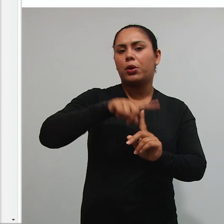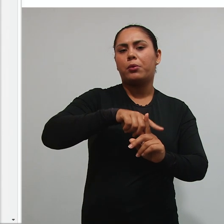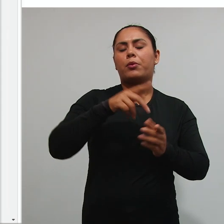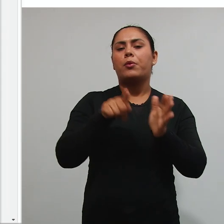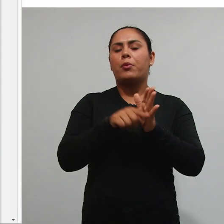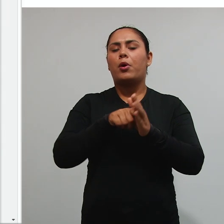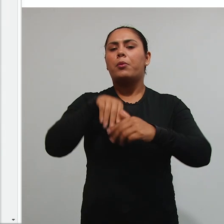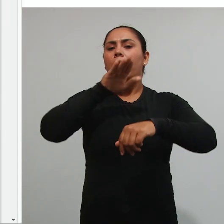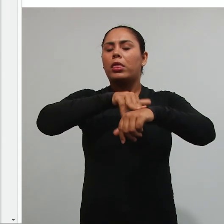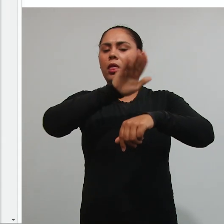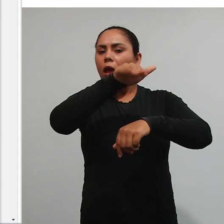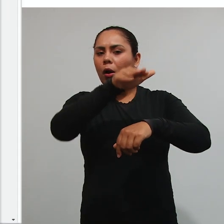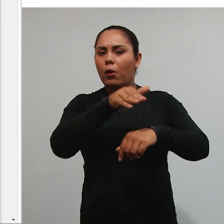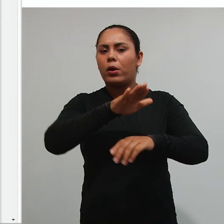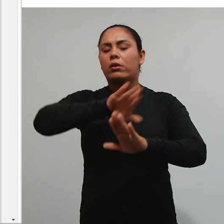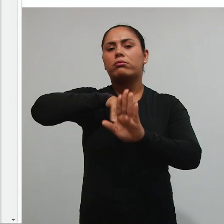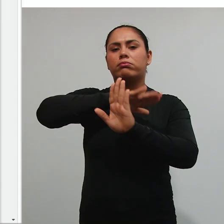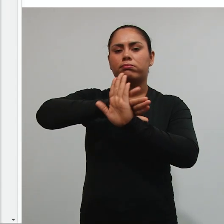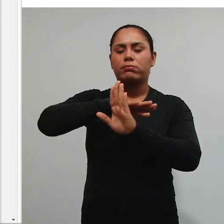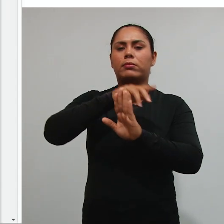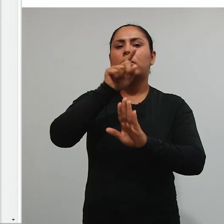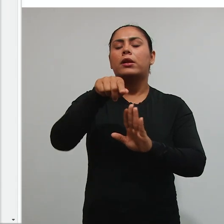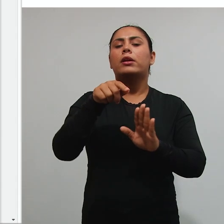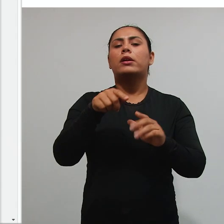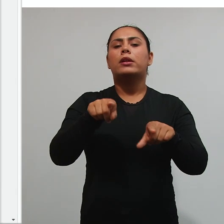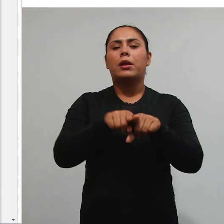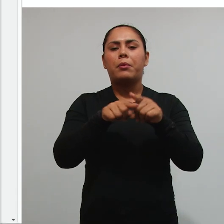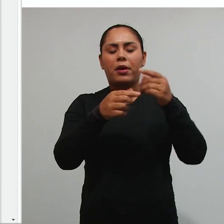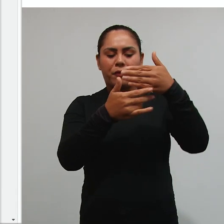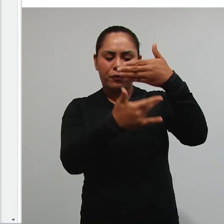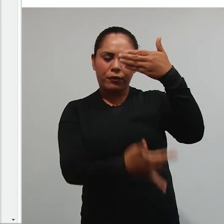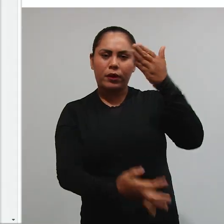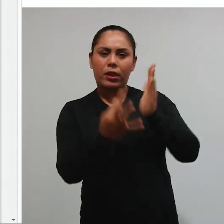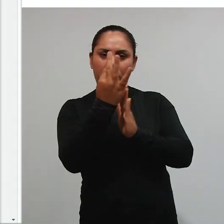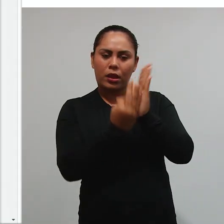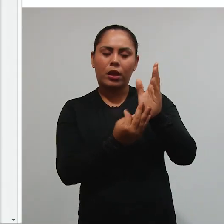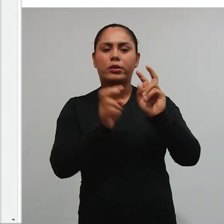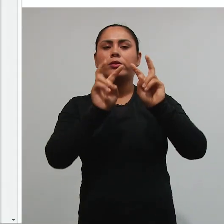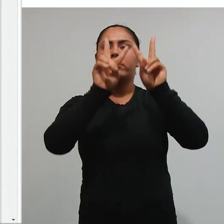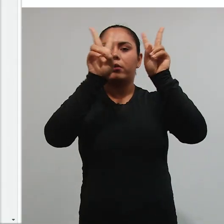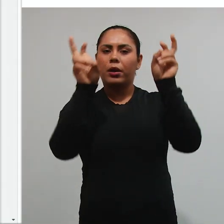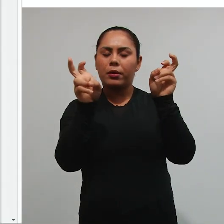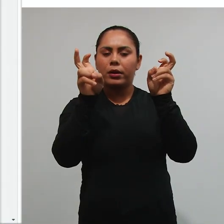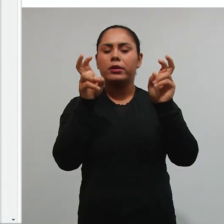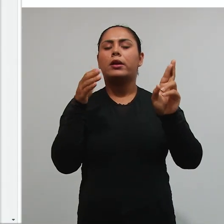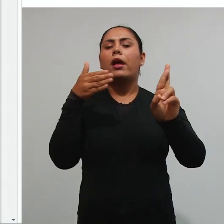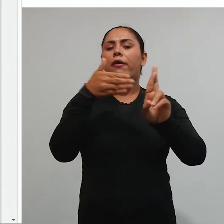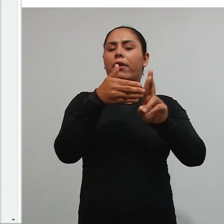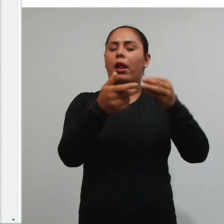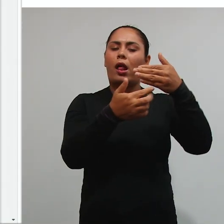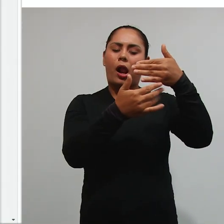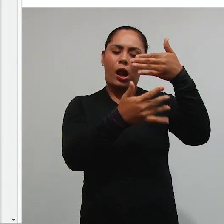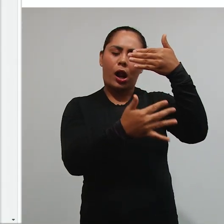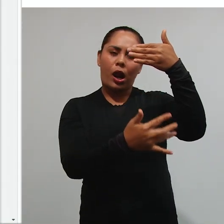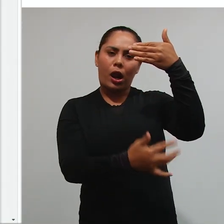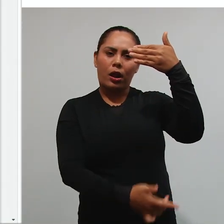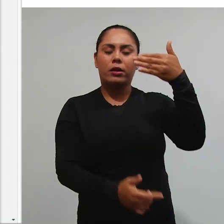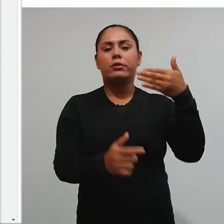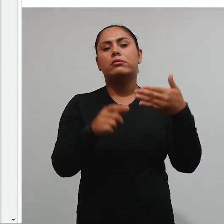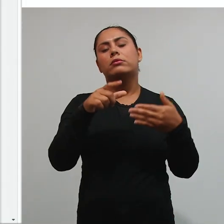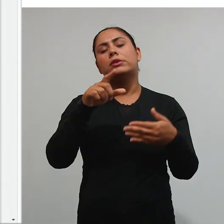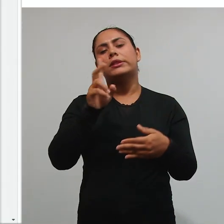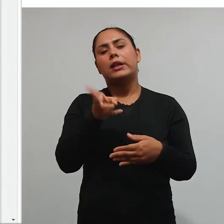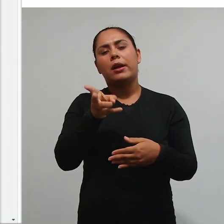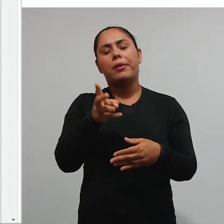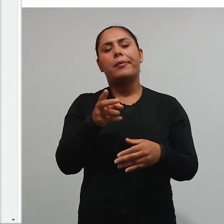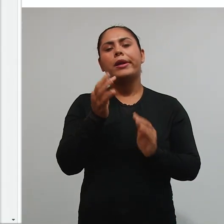chamada. No fim do texto, a cada parte, então terminou um capítulo, faz aquela lista de referência. Geralmente você tem